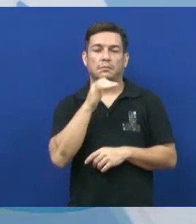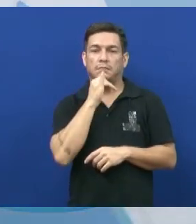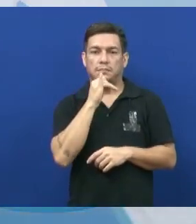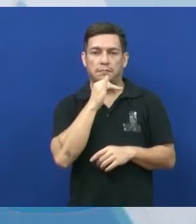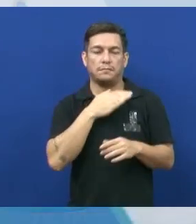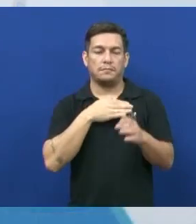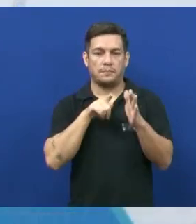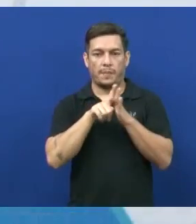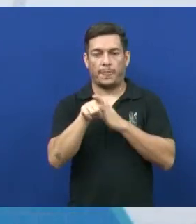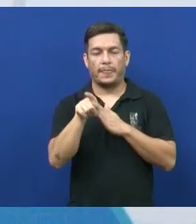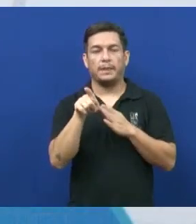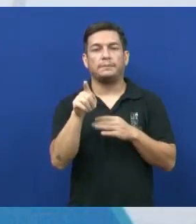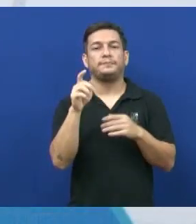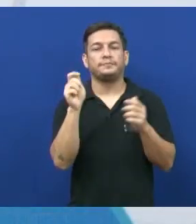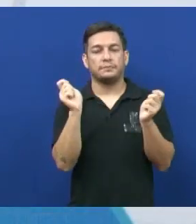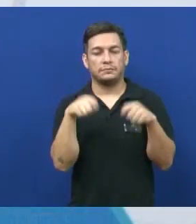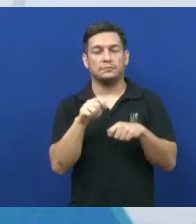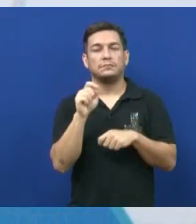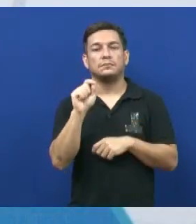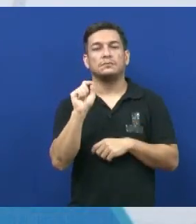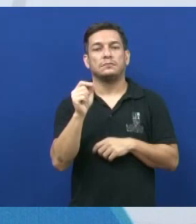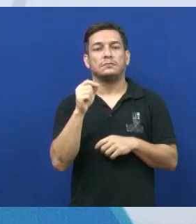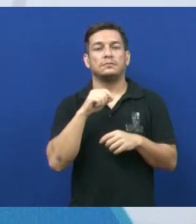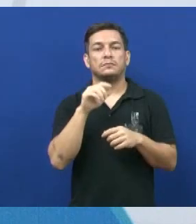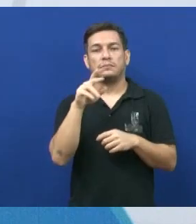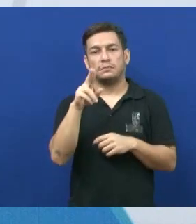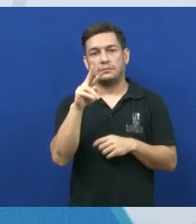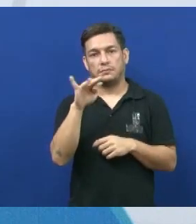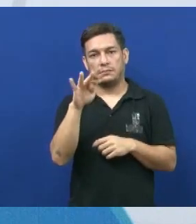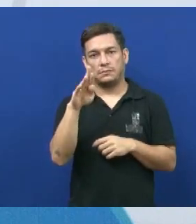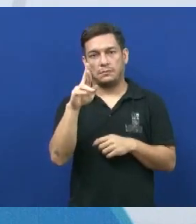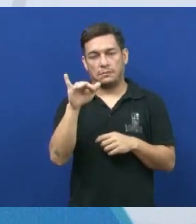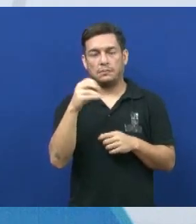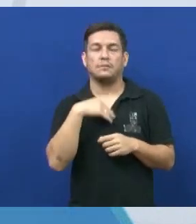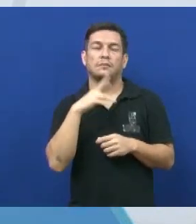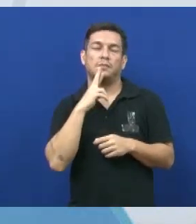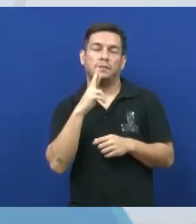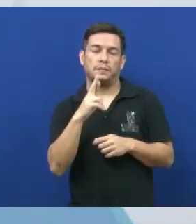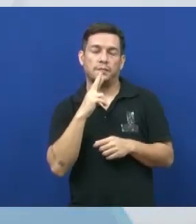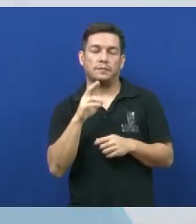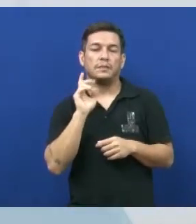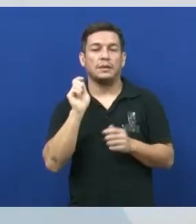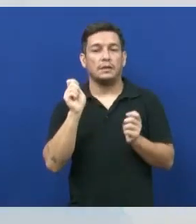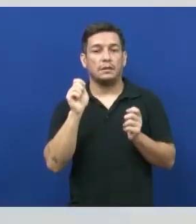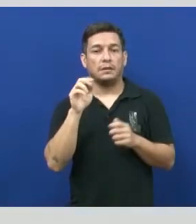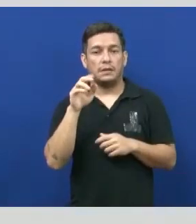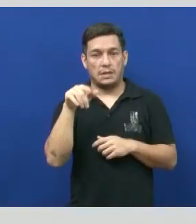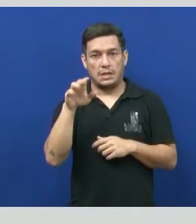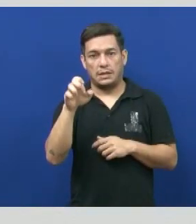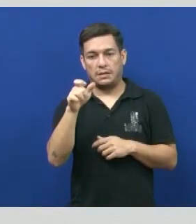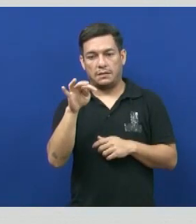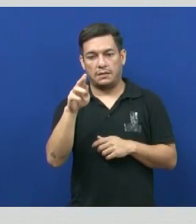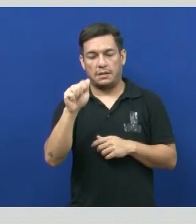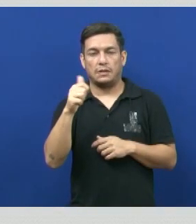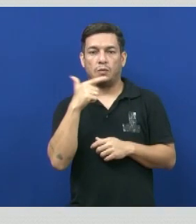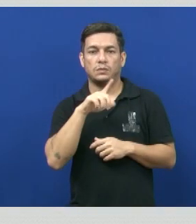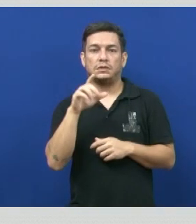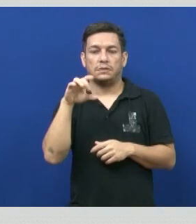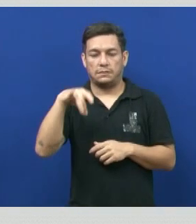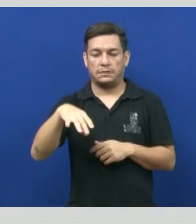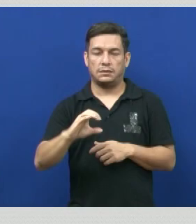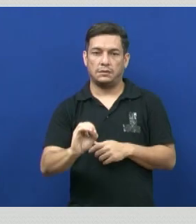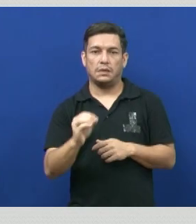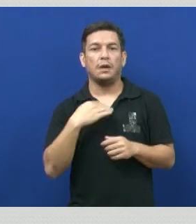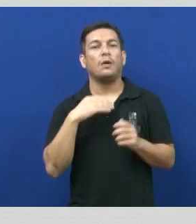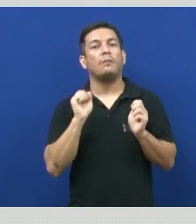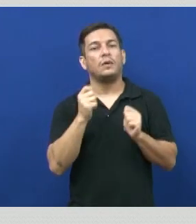a minha questão, que se encaixe em um dos critérios, que eu resolva a divisão e dê exata, eu consiga chegar no resto zero, então já